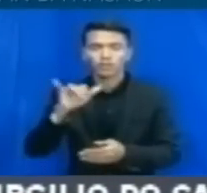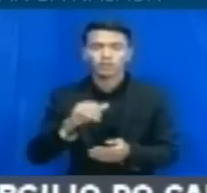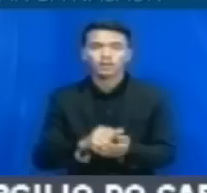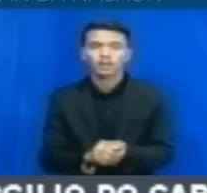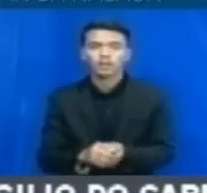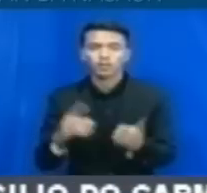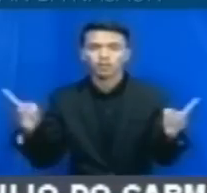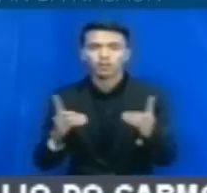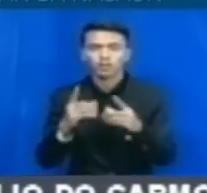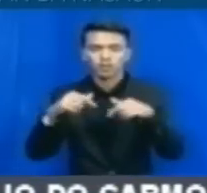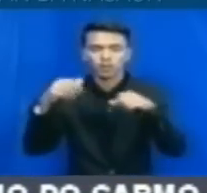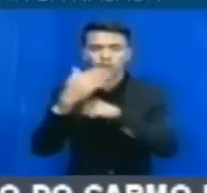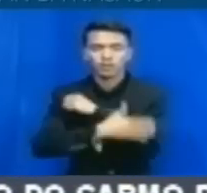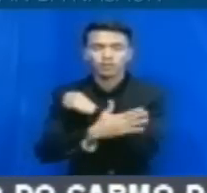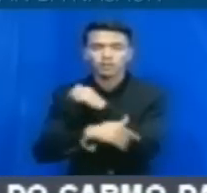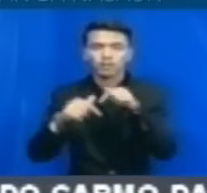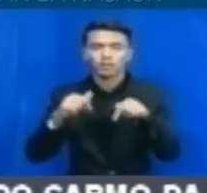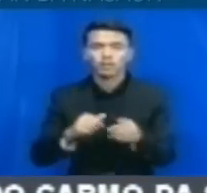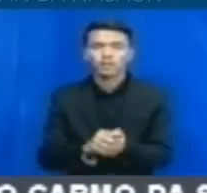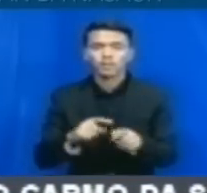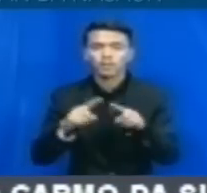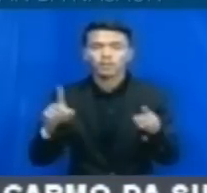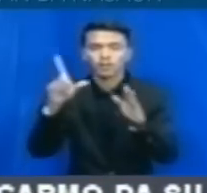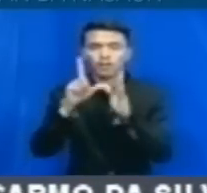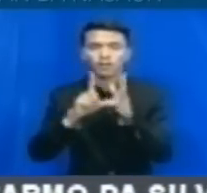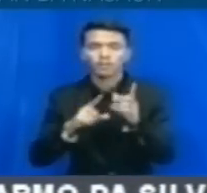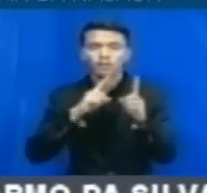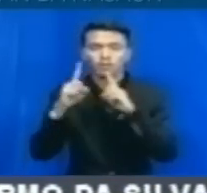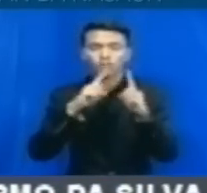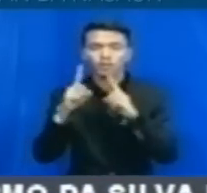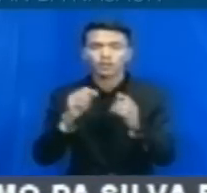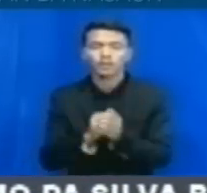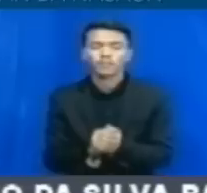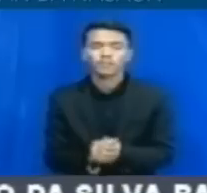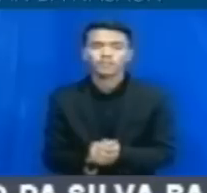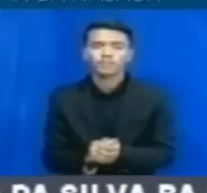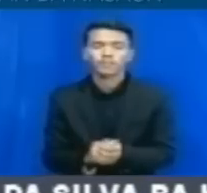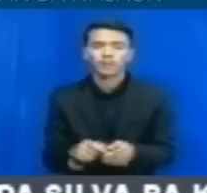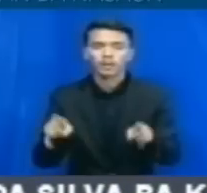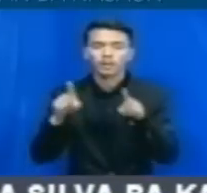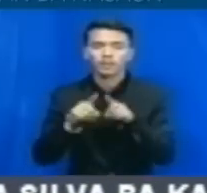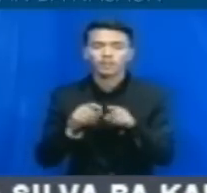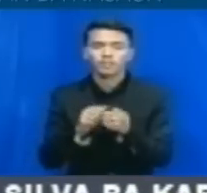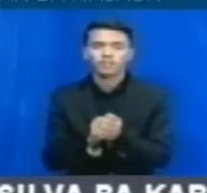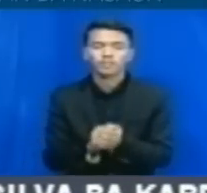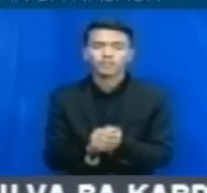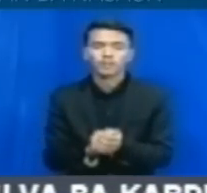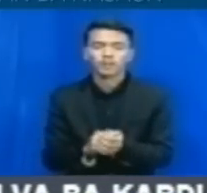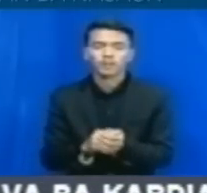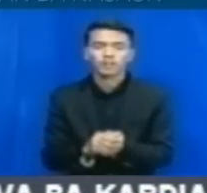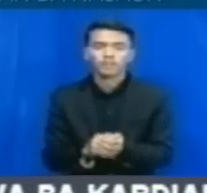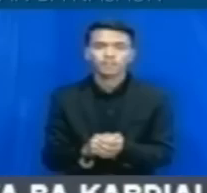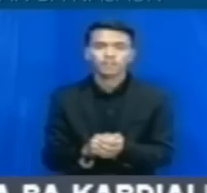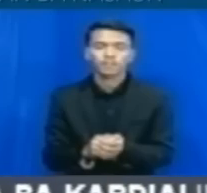rai. Mas jauh karat kuliah konapa? Lima kuliah, lima turiza. Hamos fila ani soin, hamos mau zé oin kuliah. Emas senior,